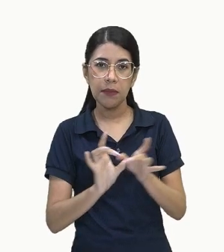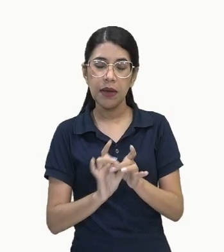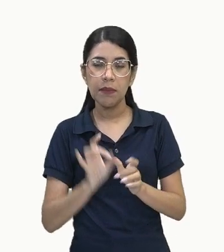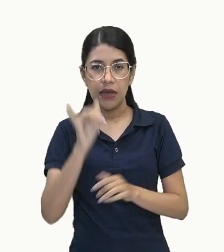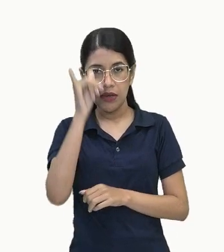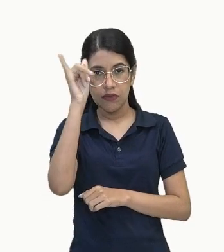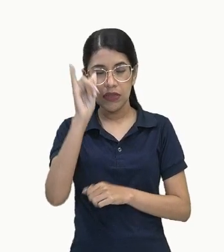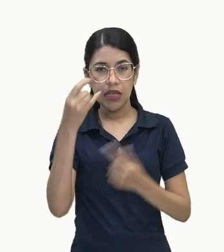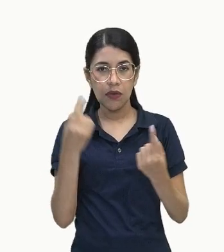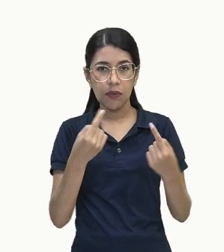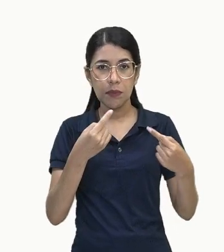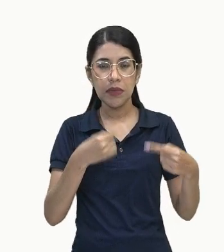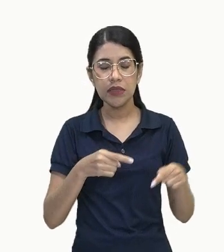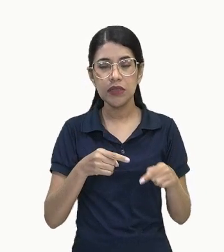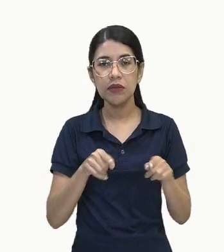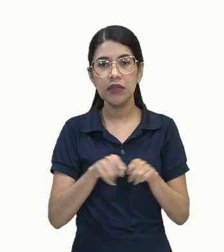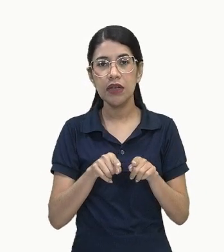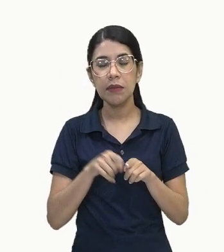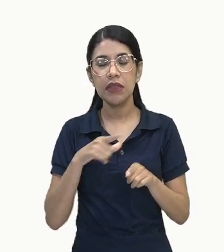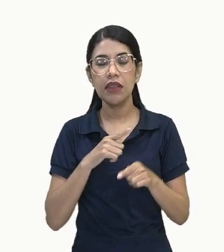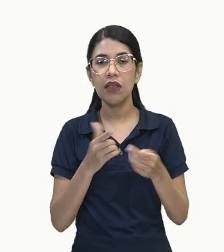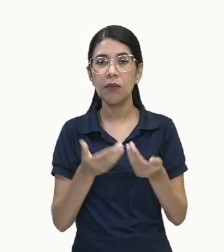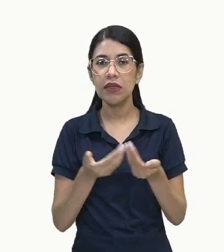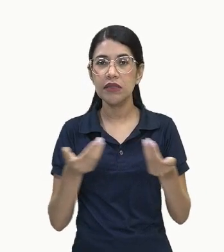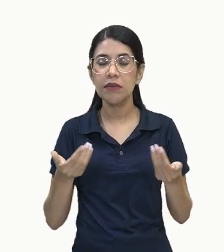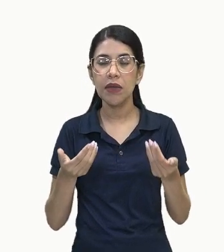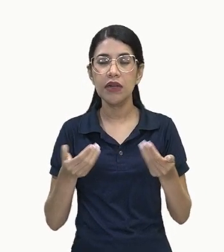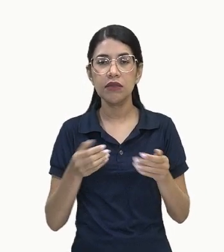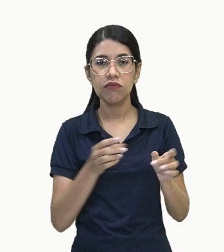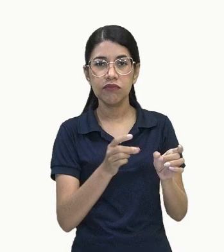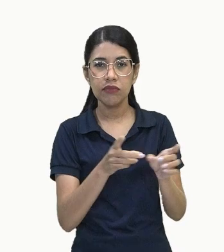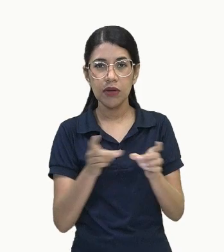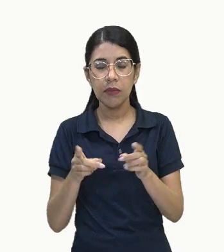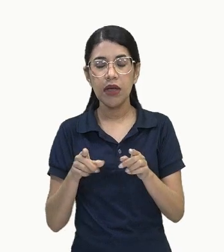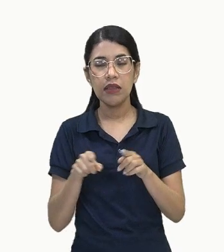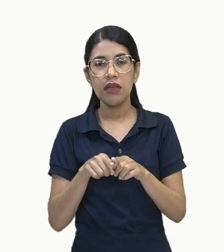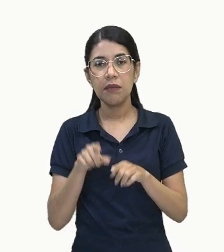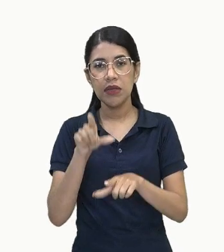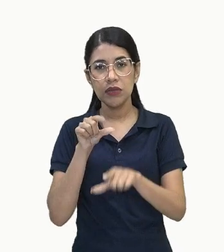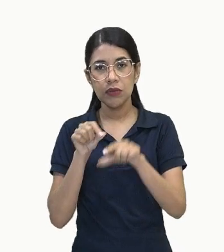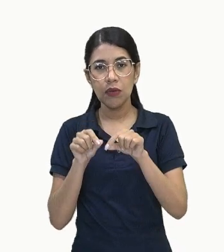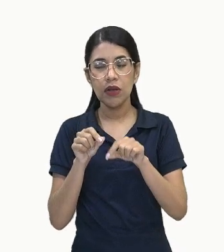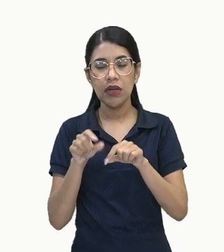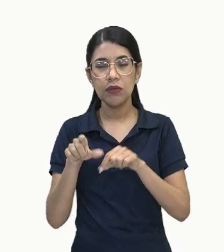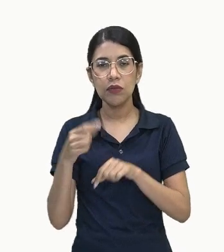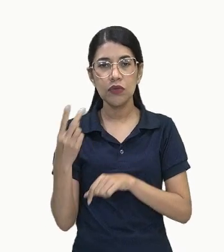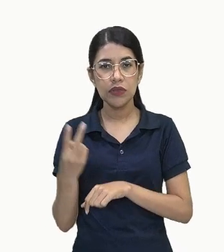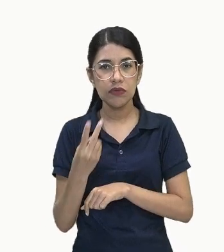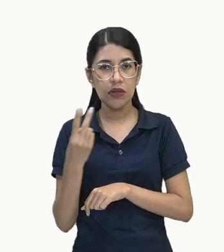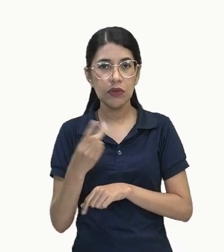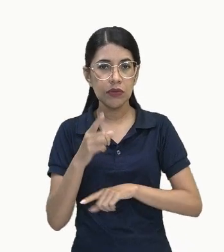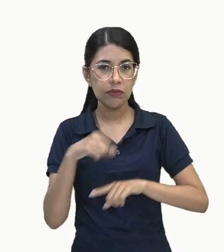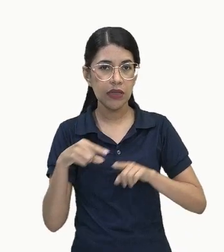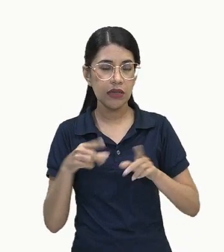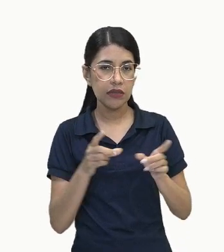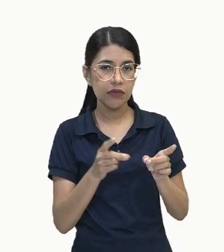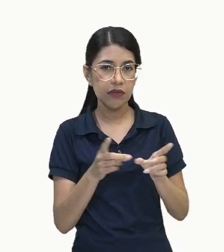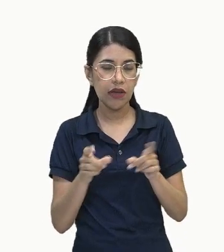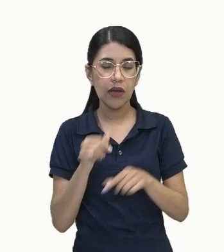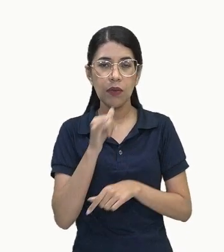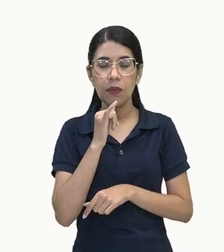e estabelecendo a divisão de mercado e definindo os preços. Aqui eu dou para vocês, tá, gente, um